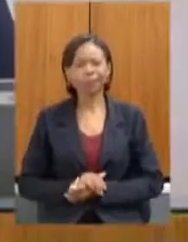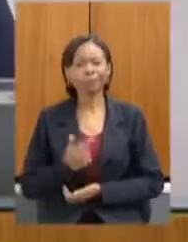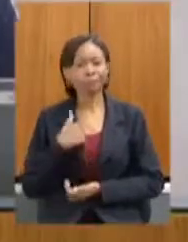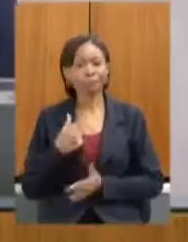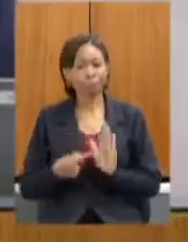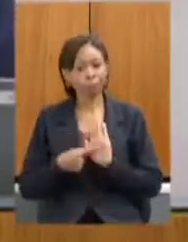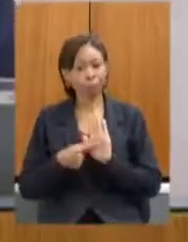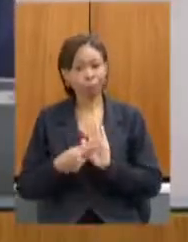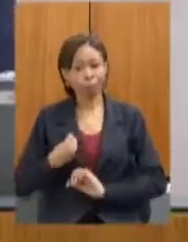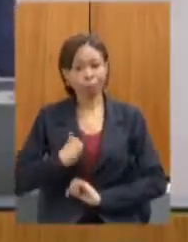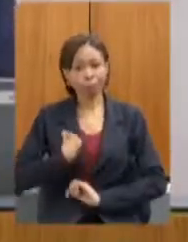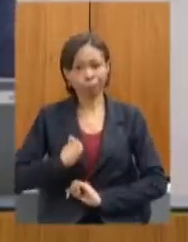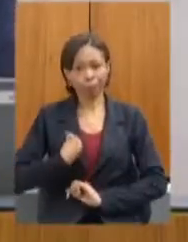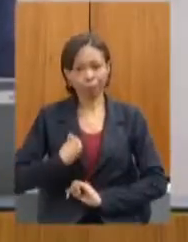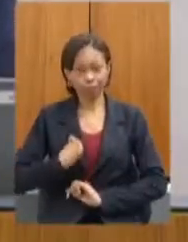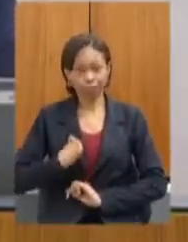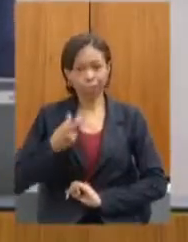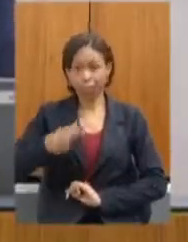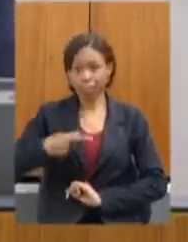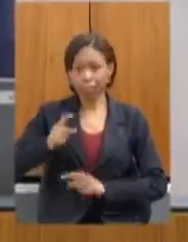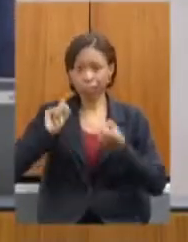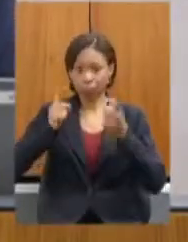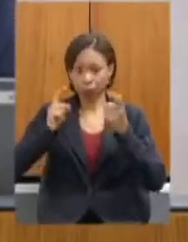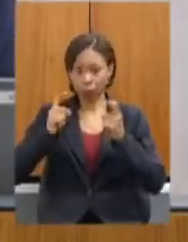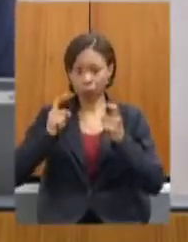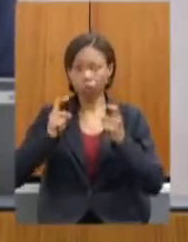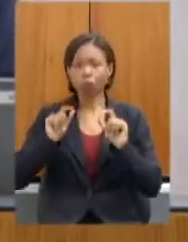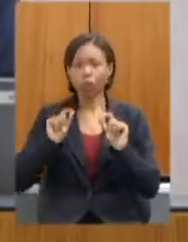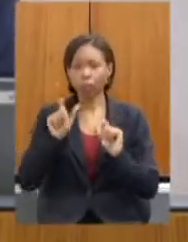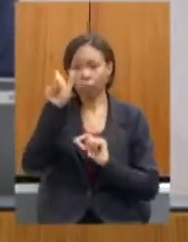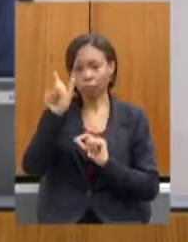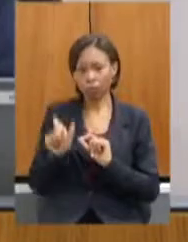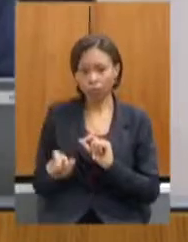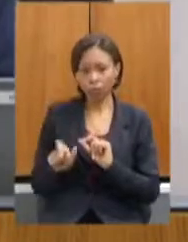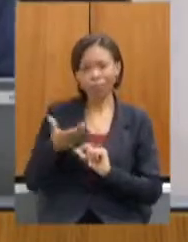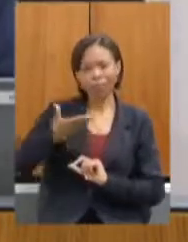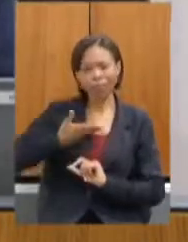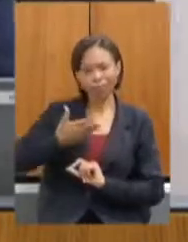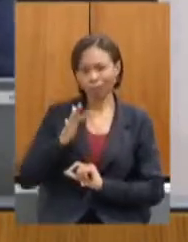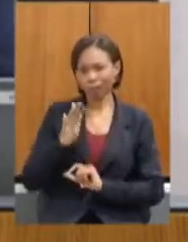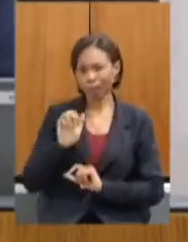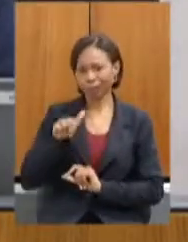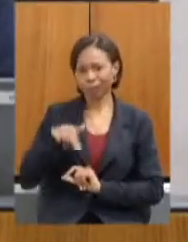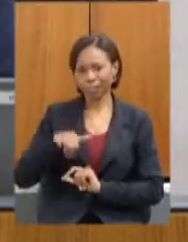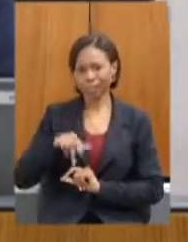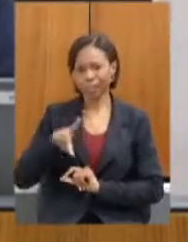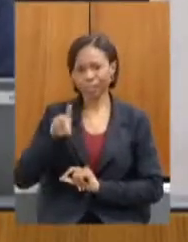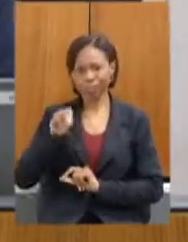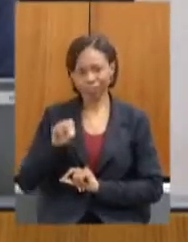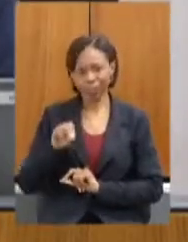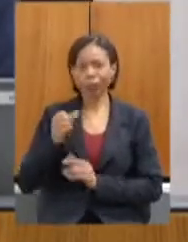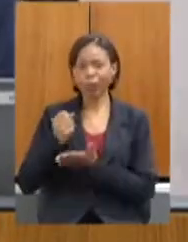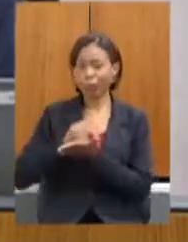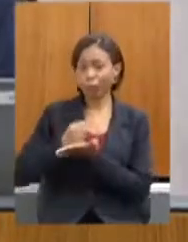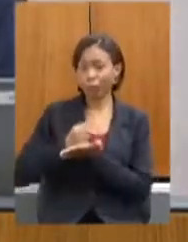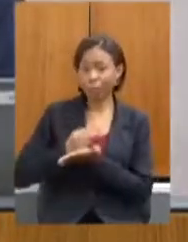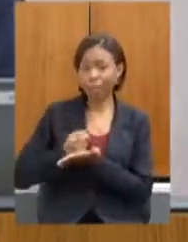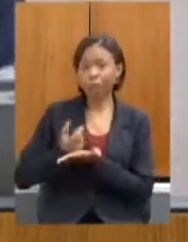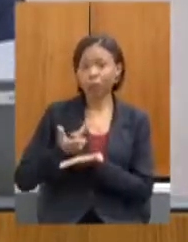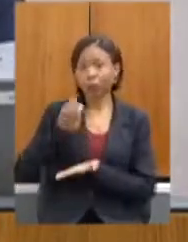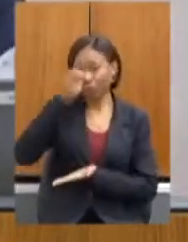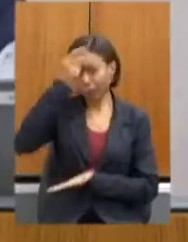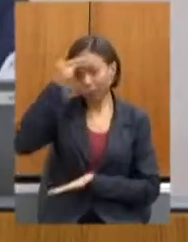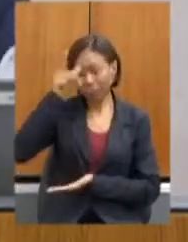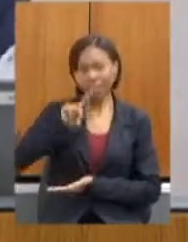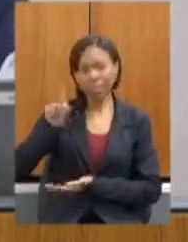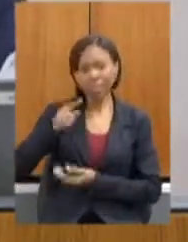registo a presença nesta reunião do companheiro e amigo Fernando Fernando a farmácia Prefeito eleito Santana do